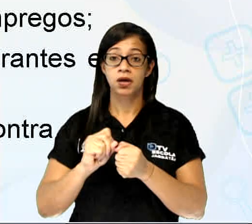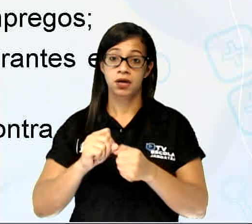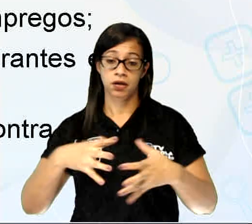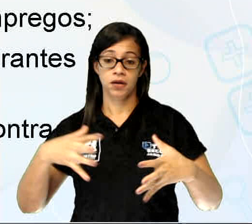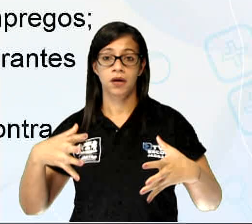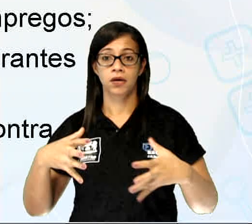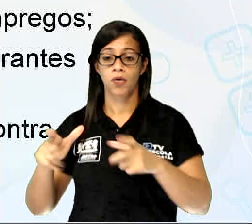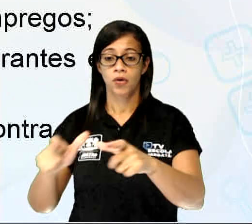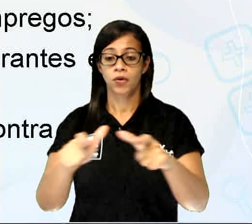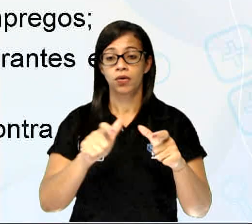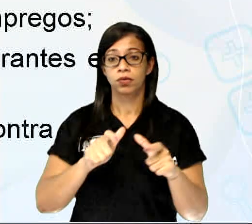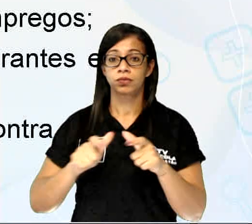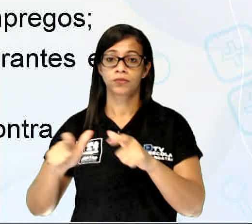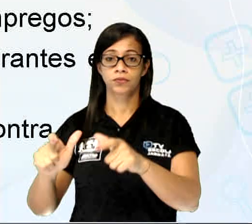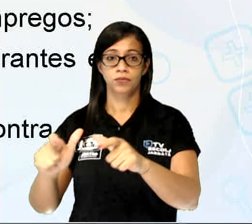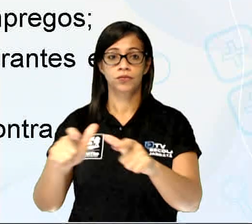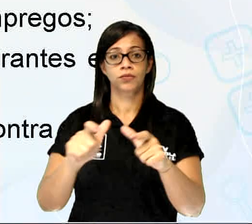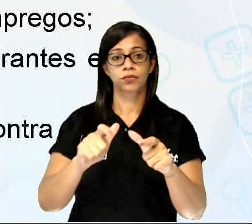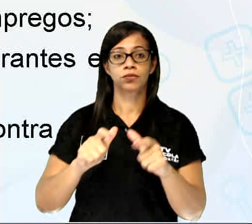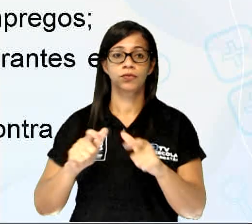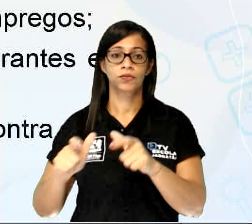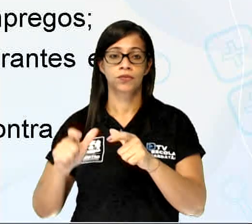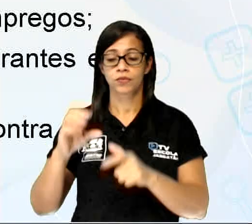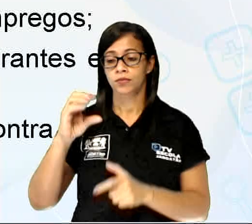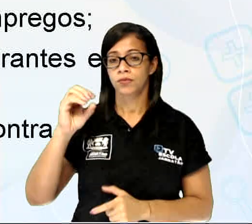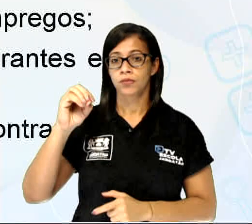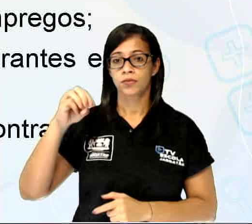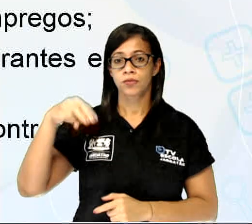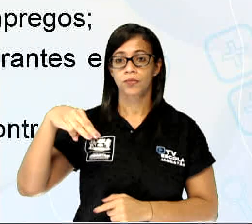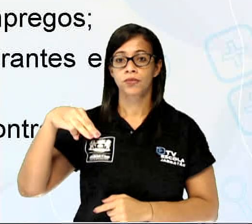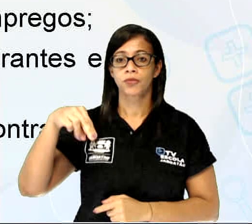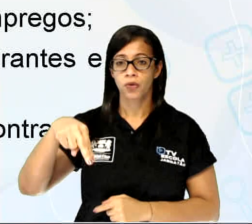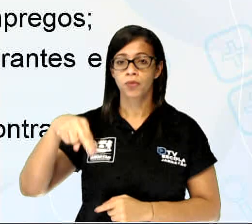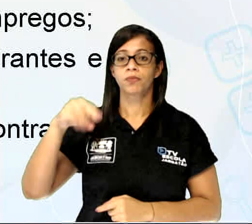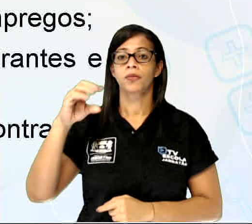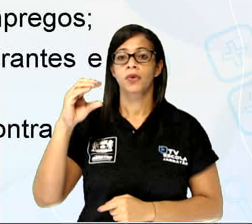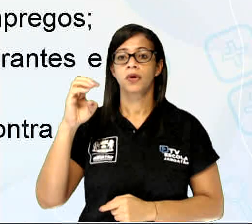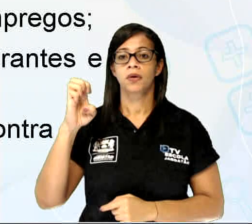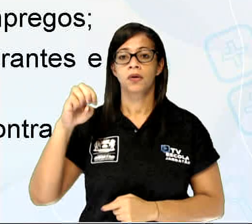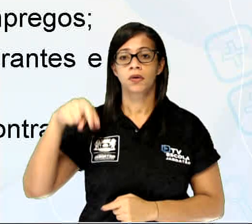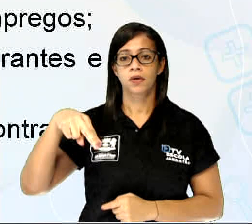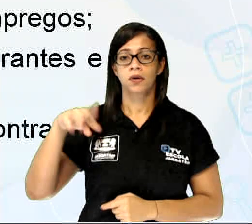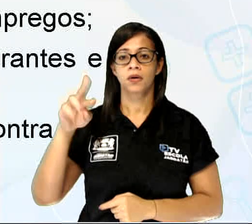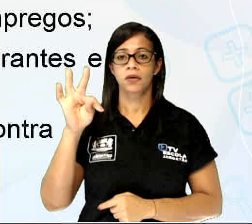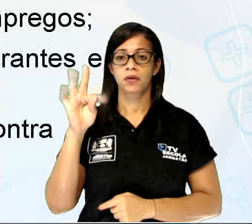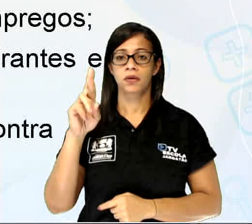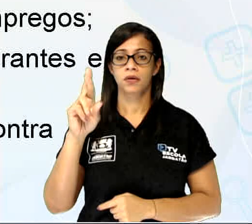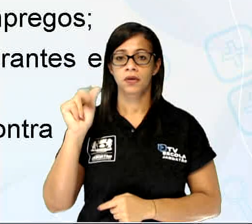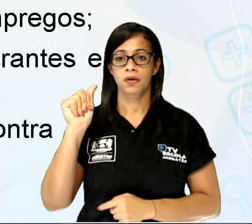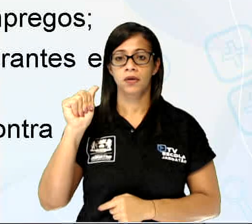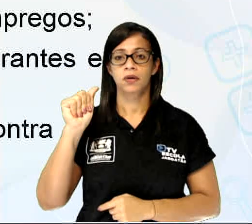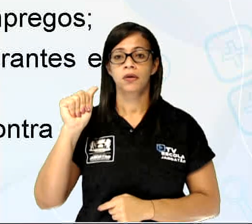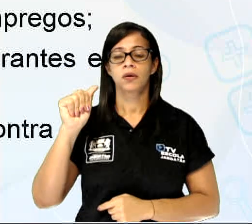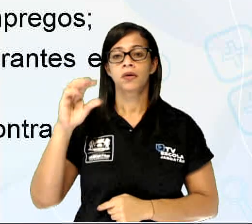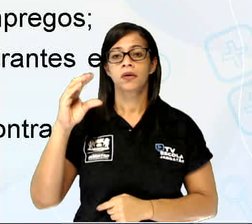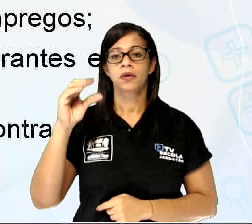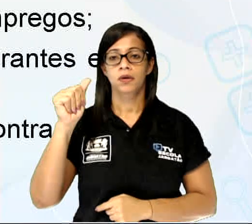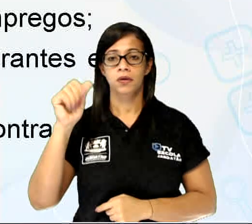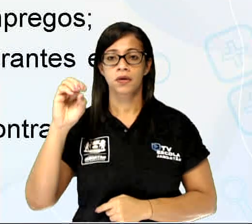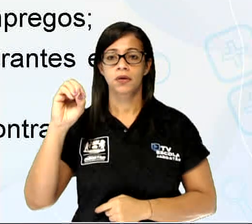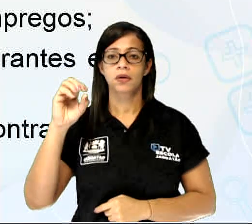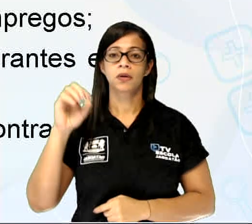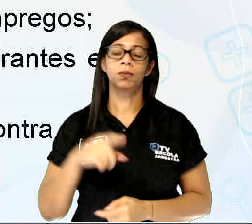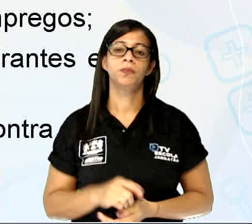os comunistas, mas depois para outras minorias também. O cumprimento da promessa, que é a perseguição dos judeus, aos